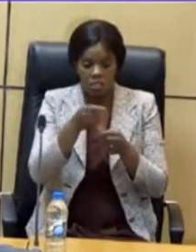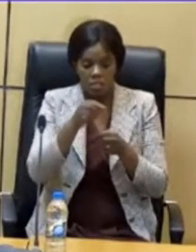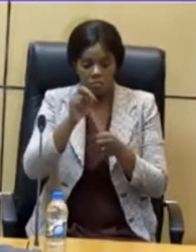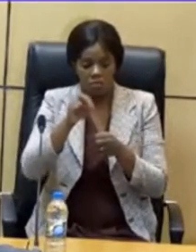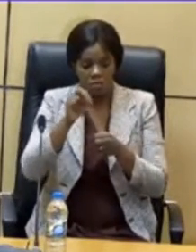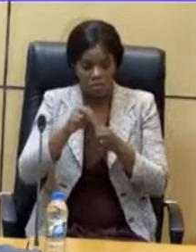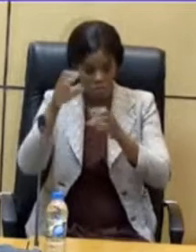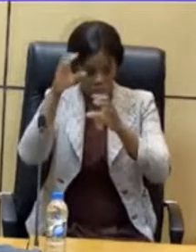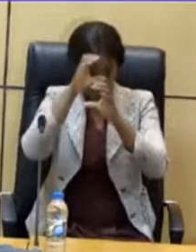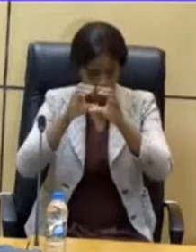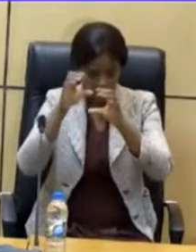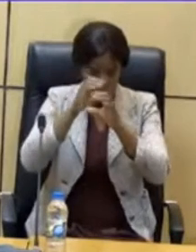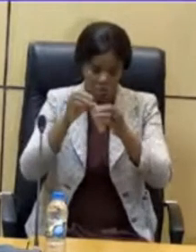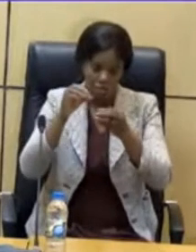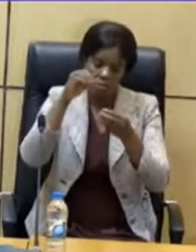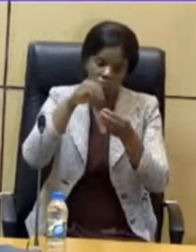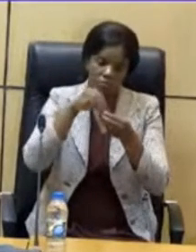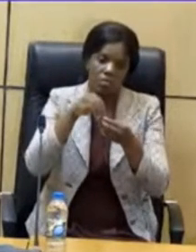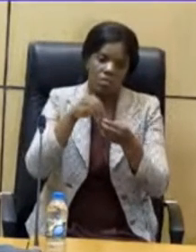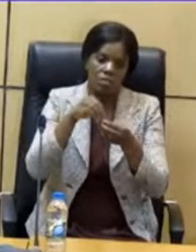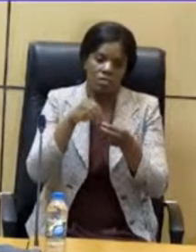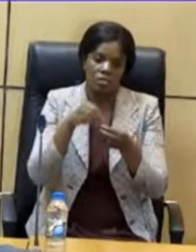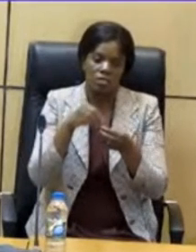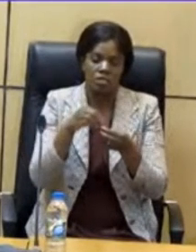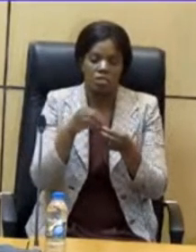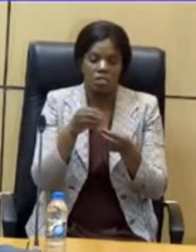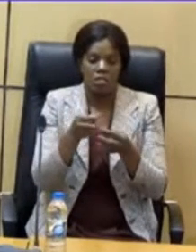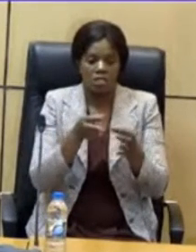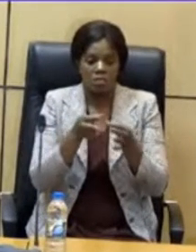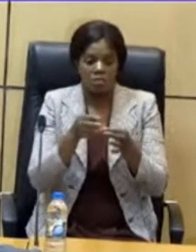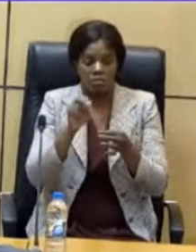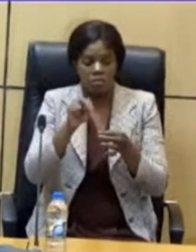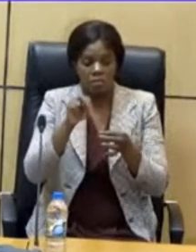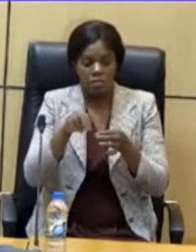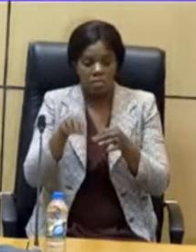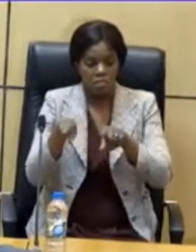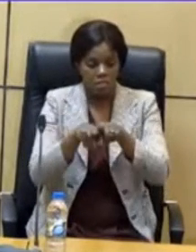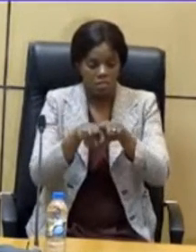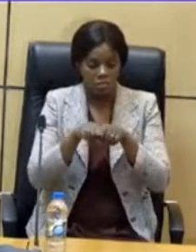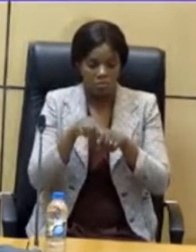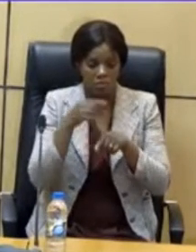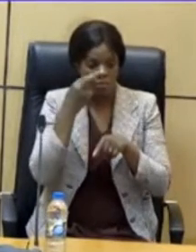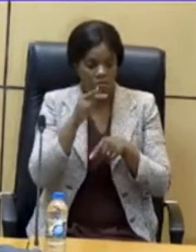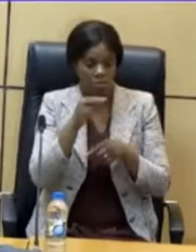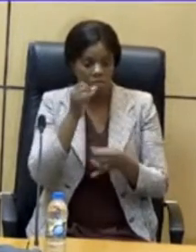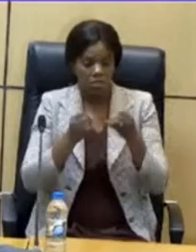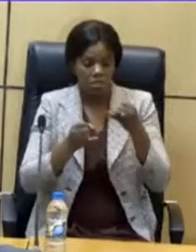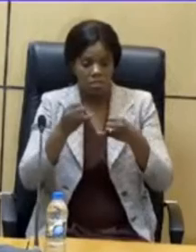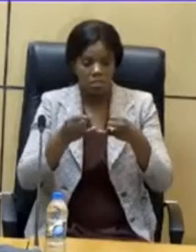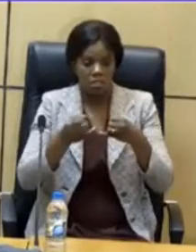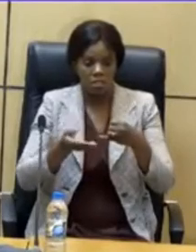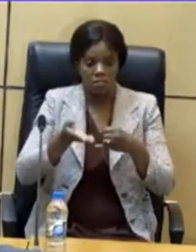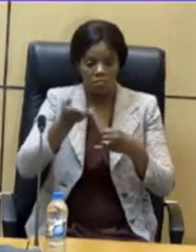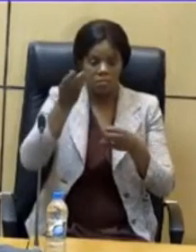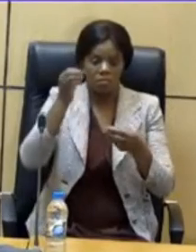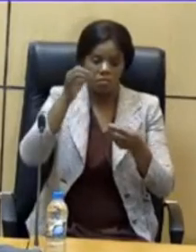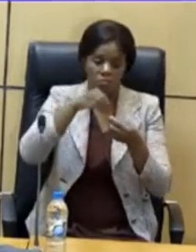até, portanto, outro procedimento podia ser o aumento de testes positivos nos centros Sentinela.